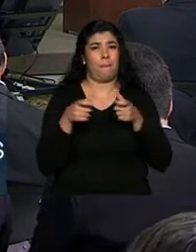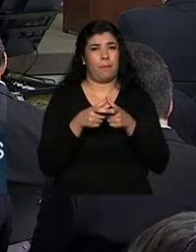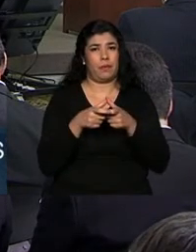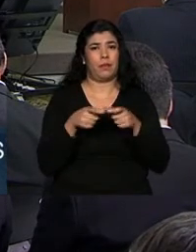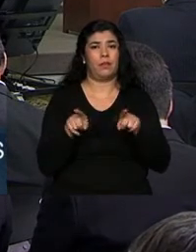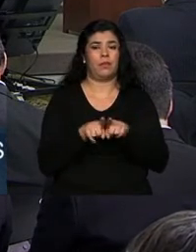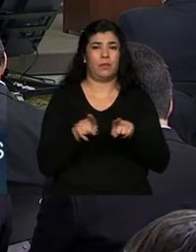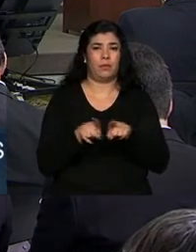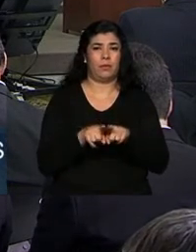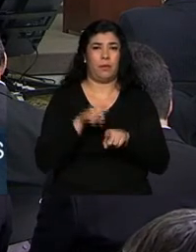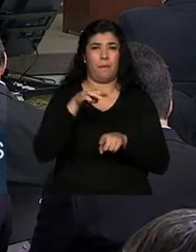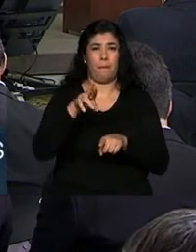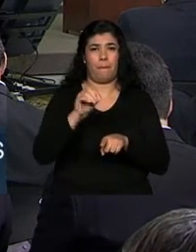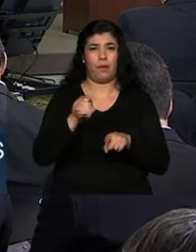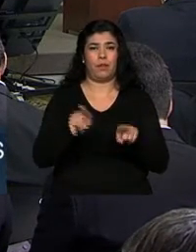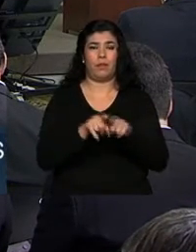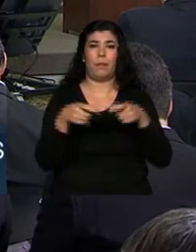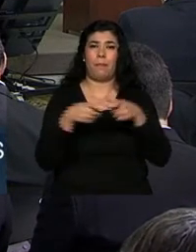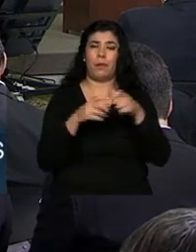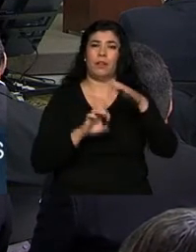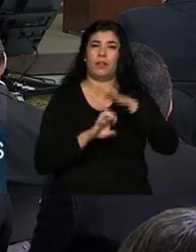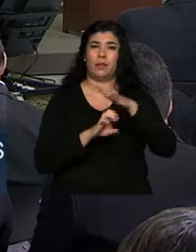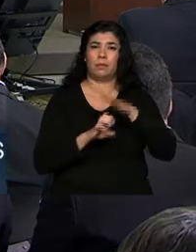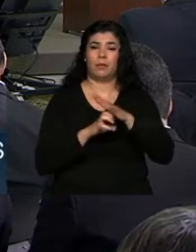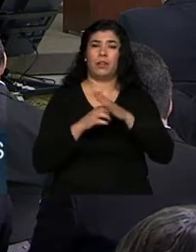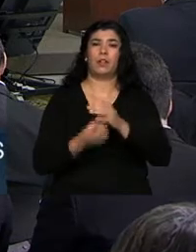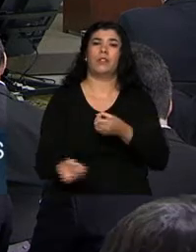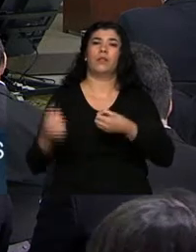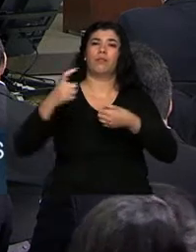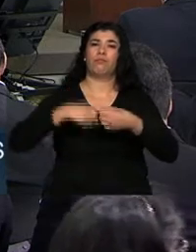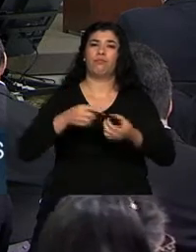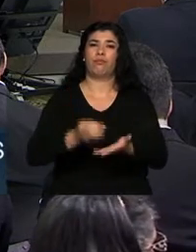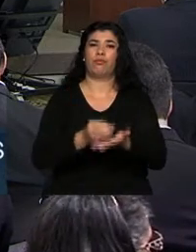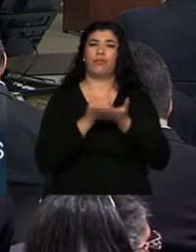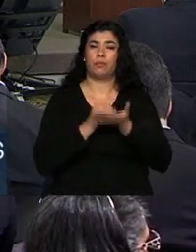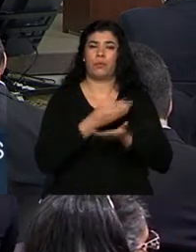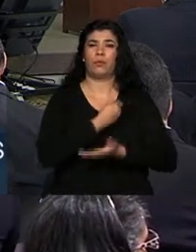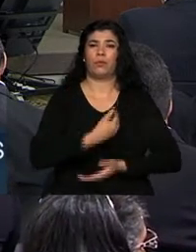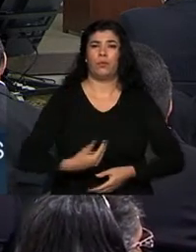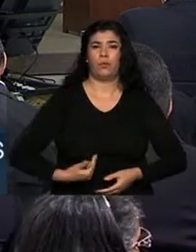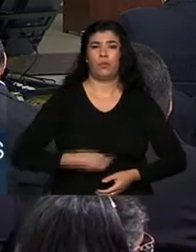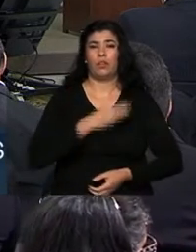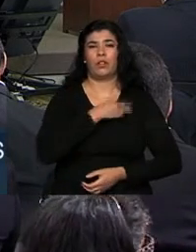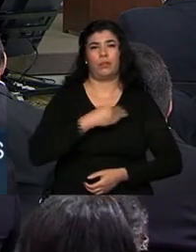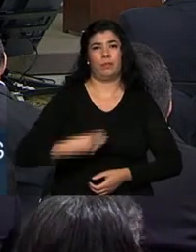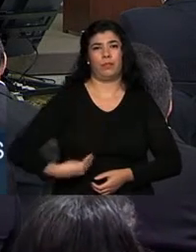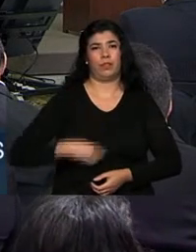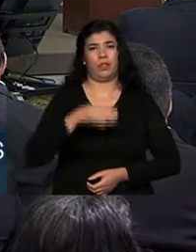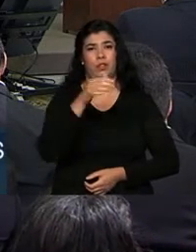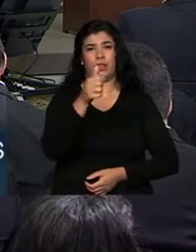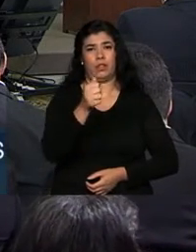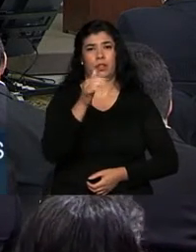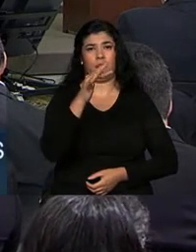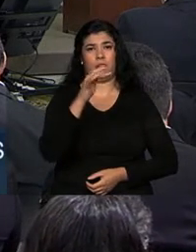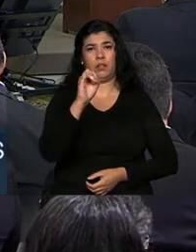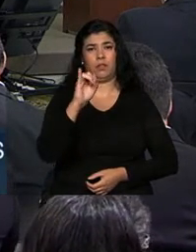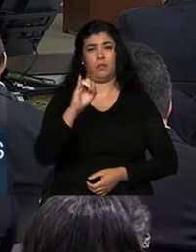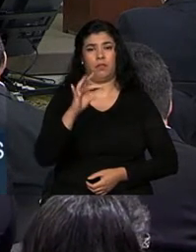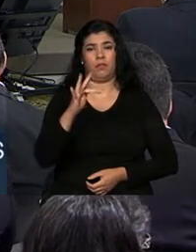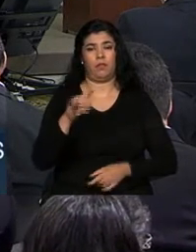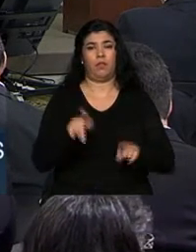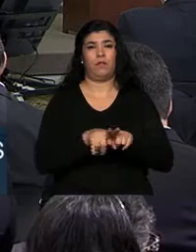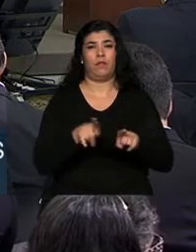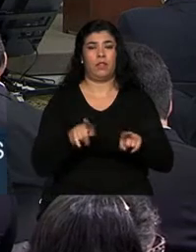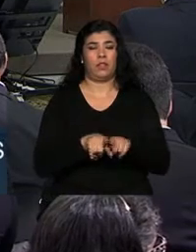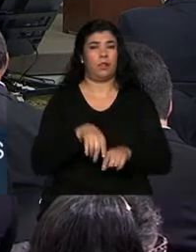Afif, nosso parceiro. Com apoio do governo, com apoio do Congresso, através da Frente Parlamentar